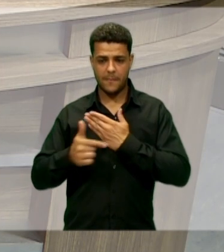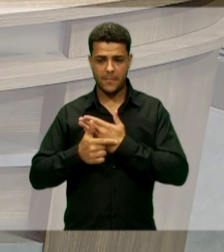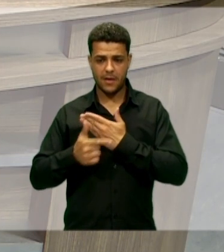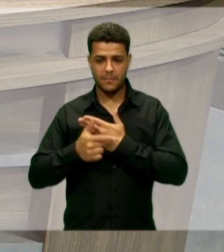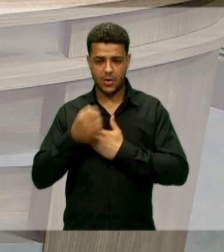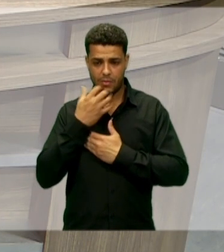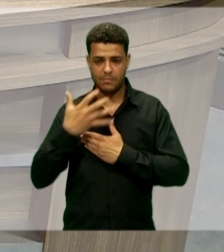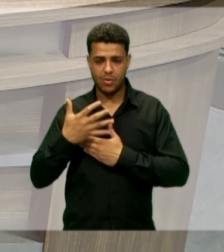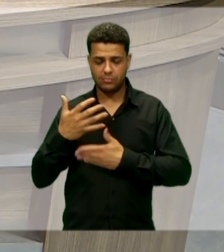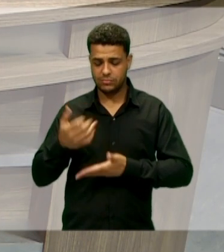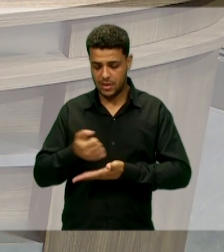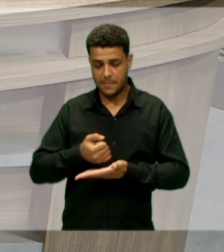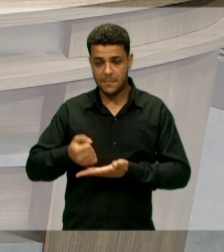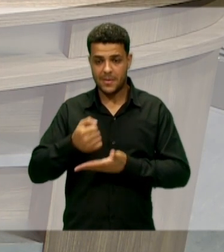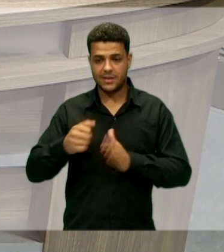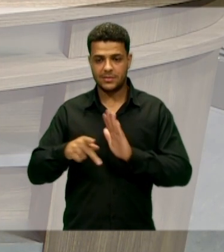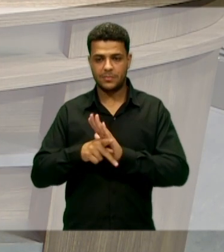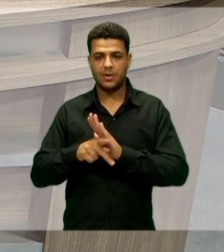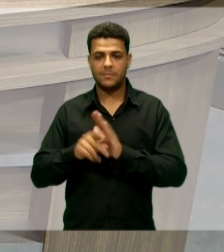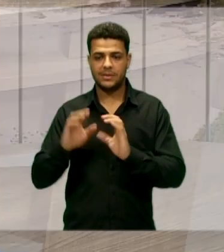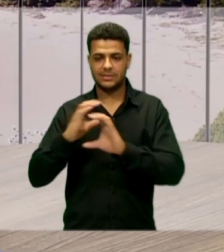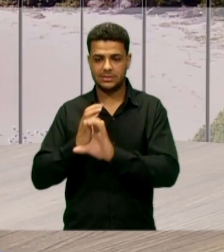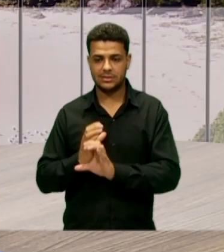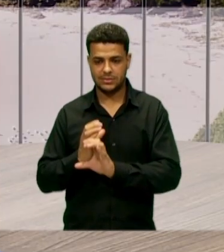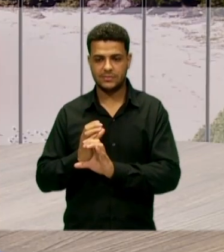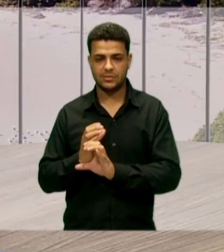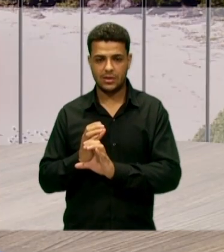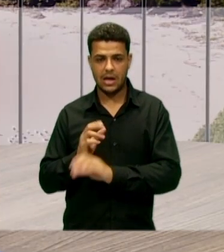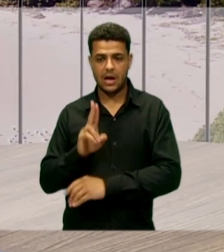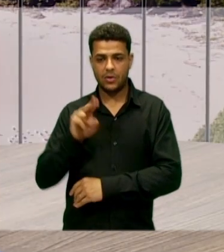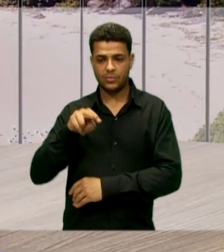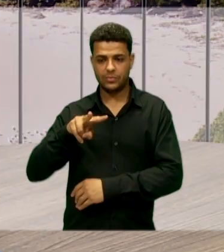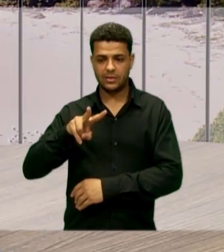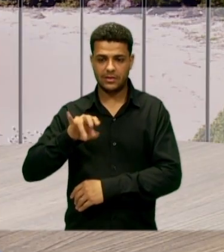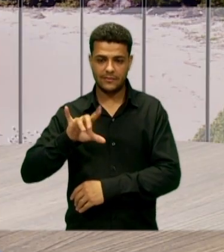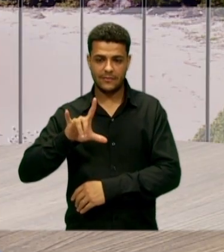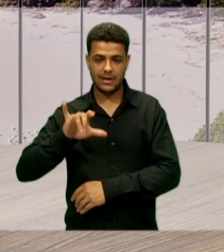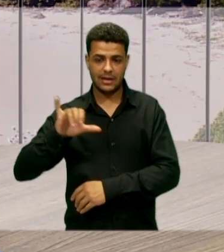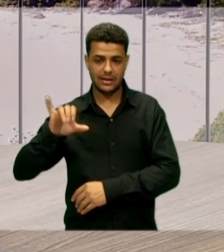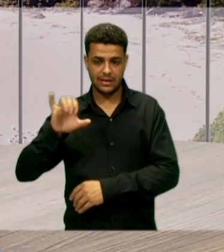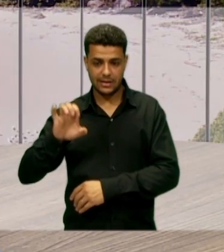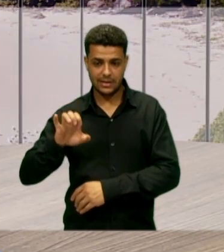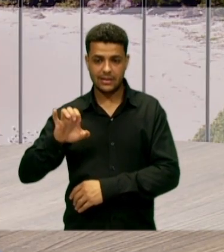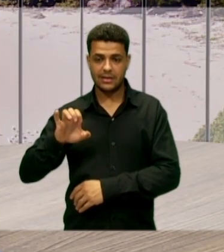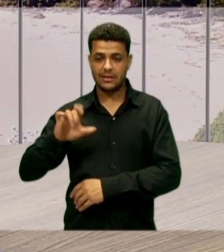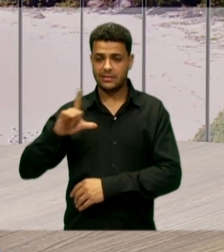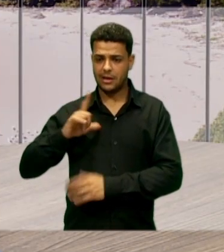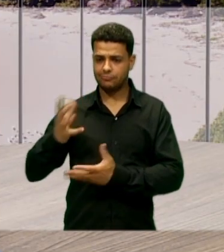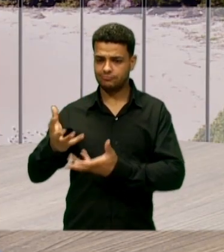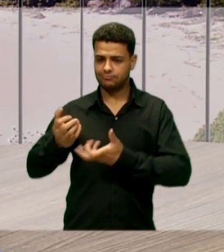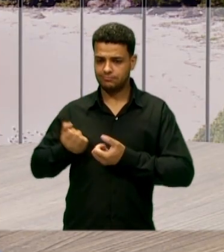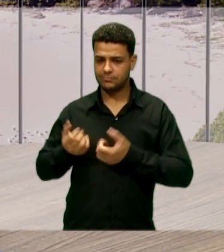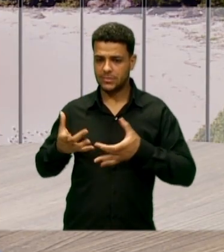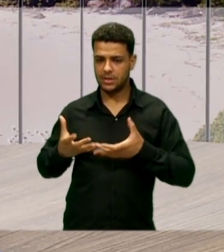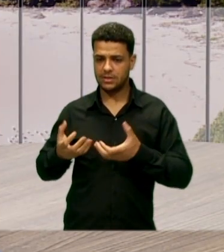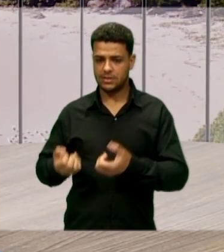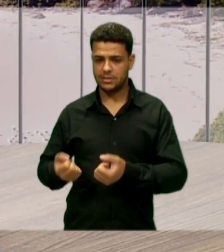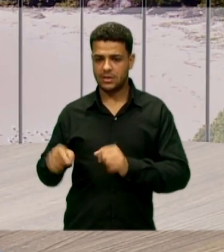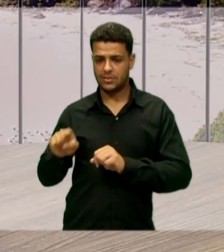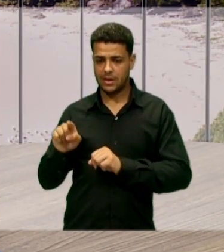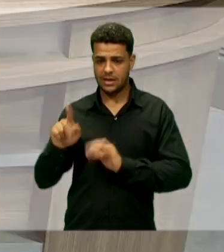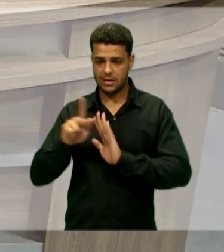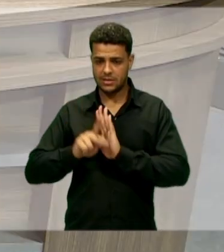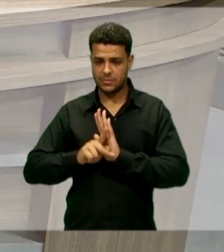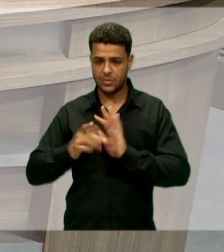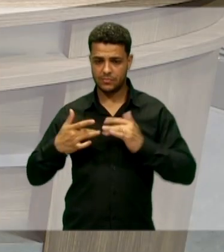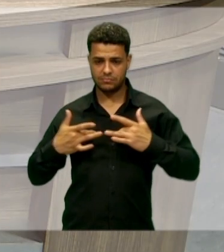até na fomentação científica, né? Então, a Univale realmente ela tem sido bem solícita, ela está recebendo esse projeto